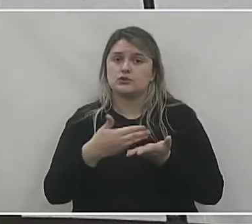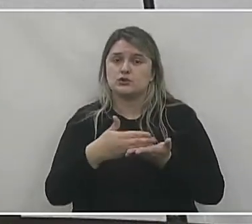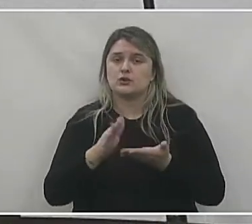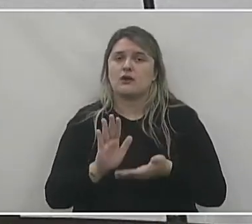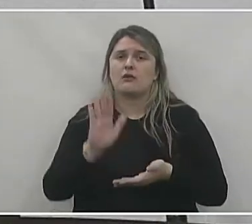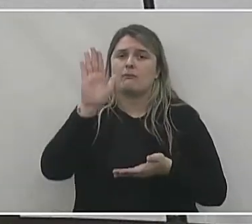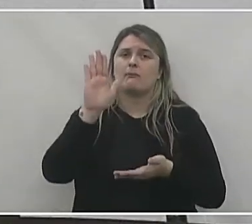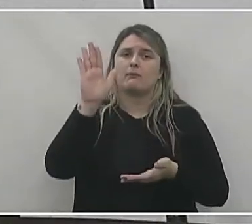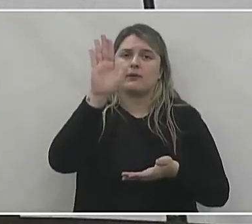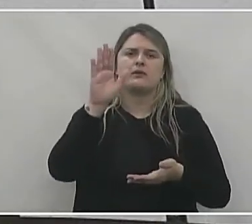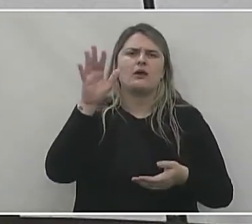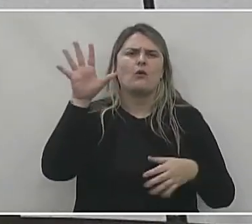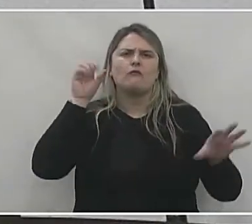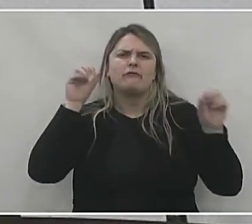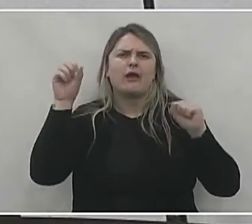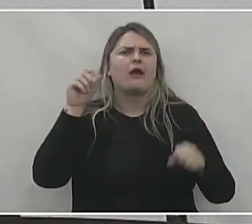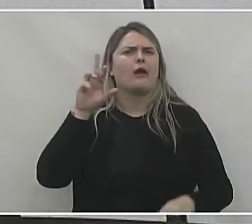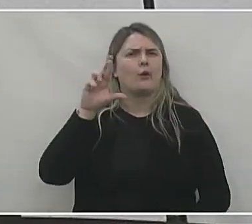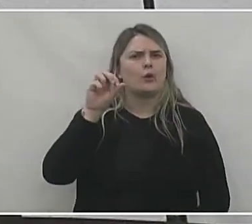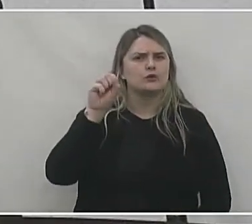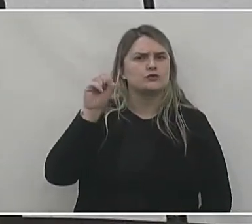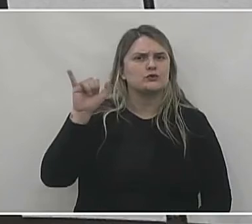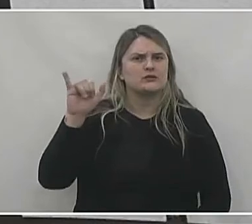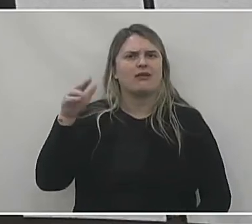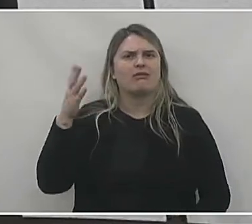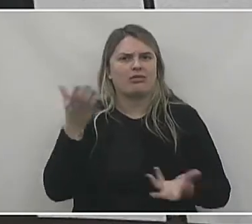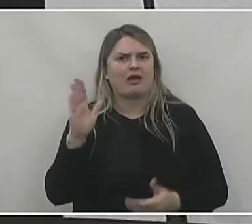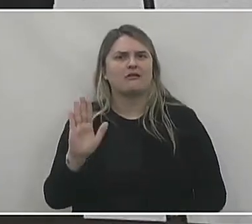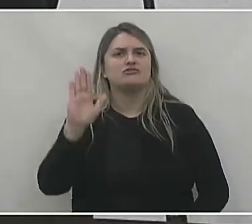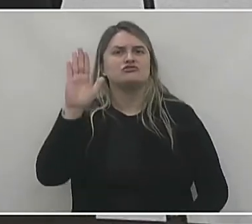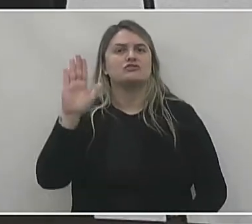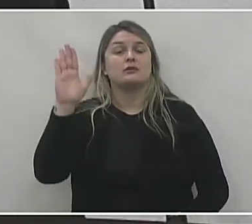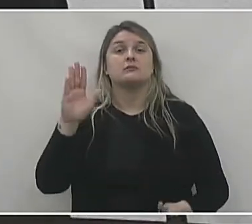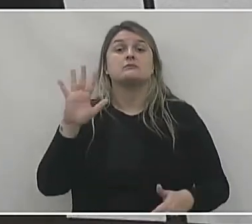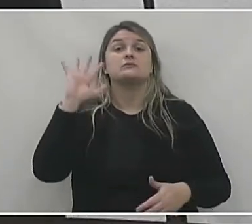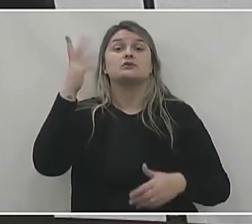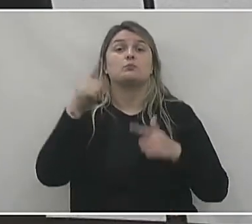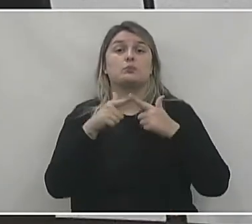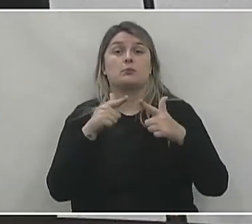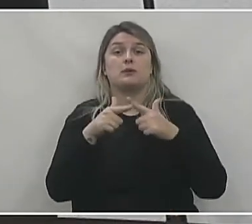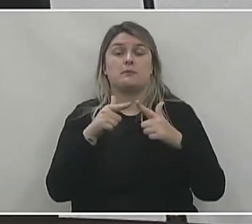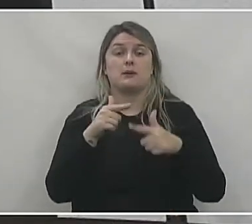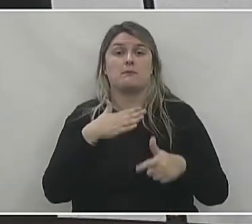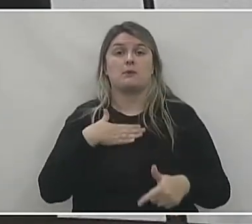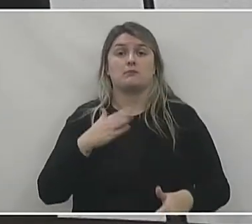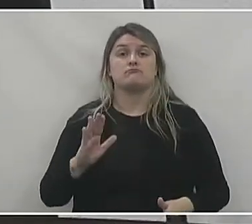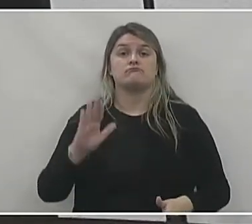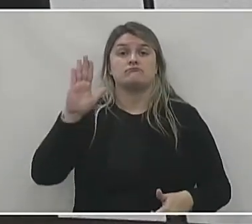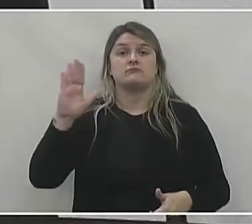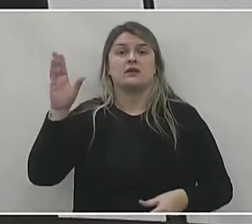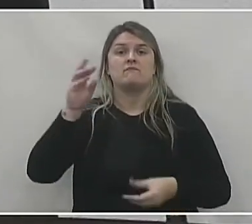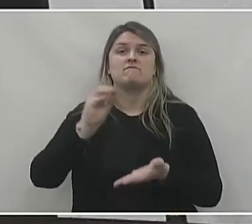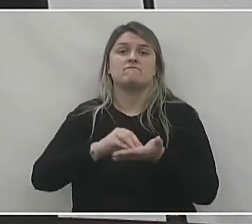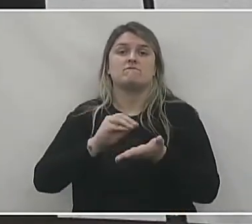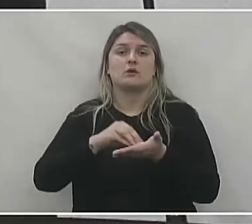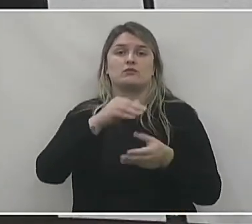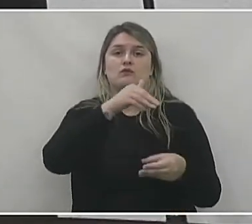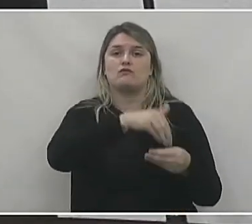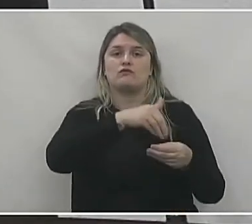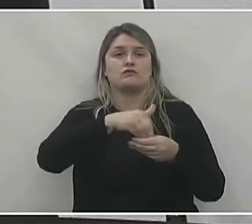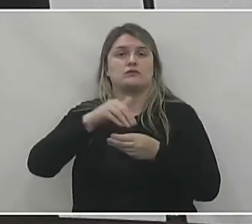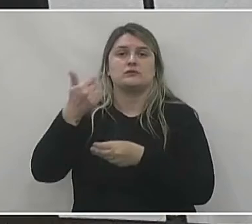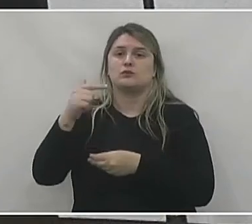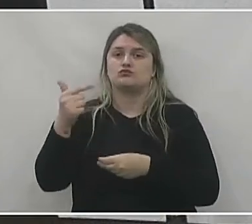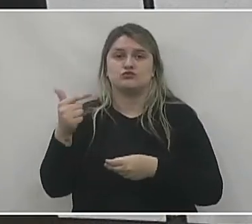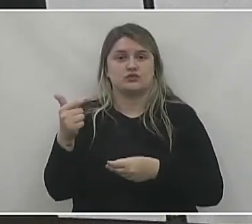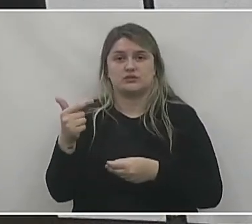campanha, vocês devem ter ouvido falar, o Rossoni vai ser candidato. Mas aí teve um problema na minha campanha aqui em União Tarmê, faltava voto. Eu não tinha